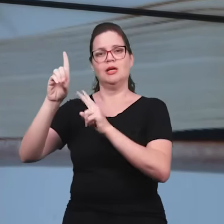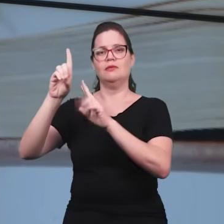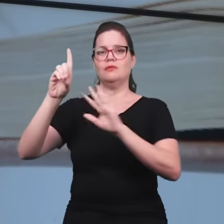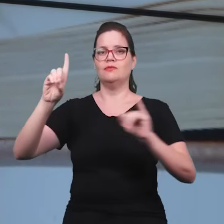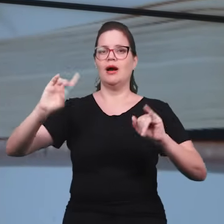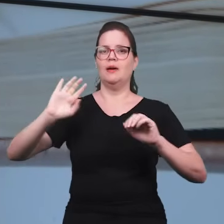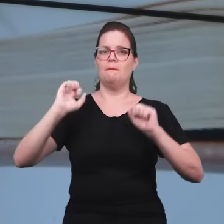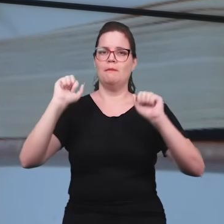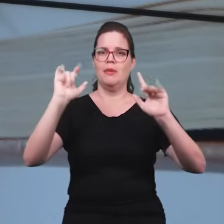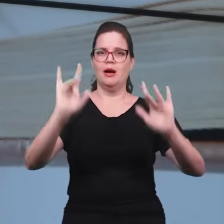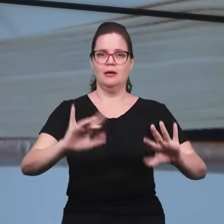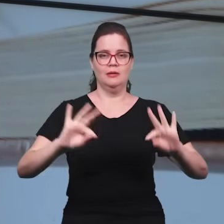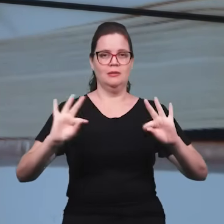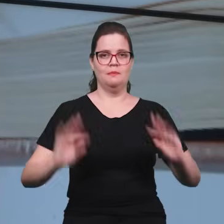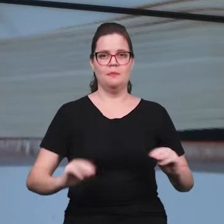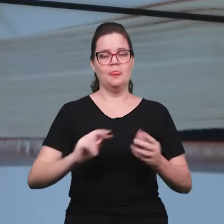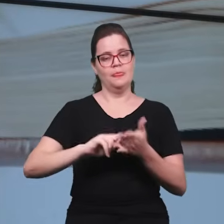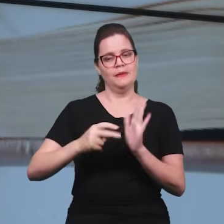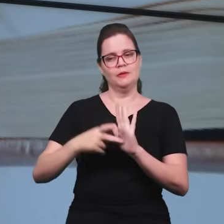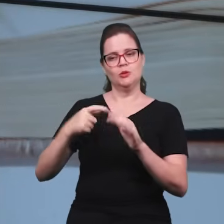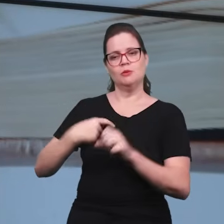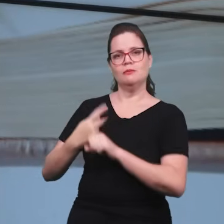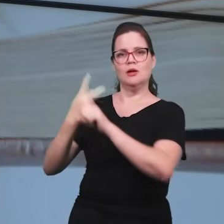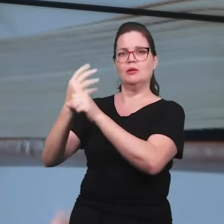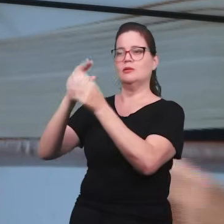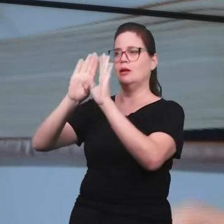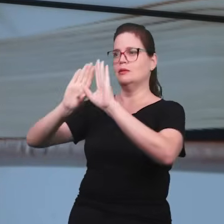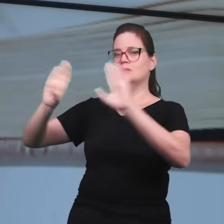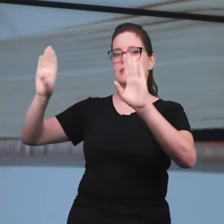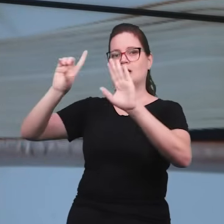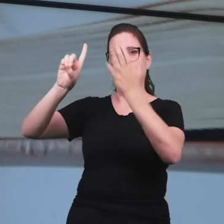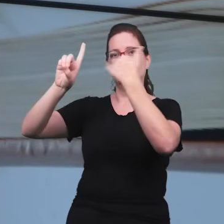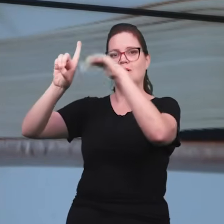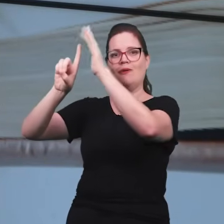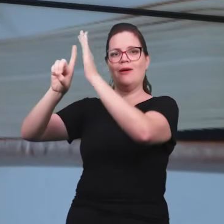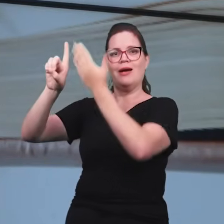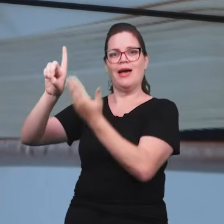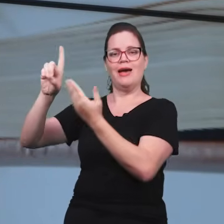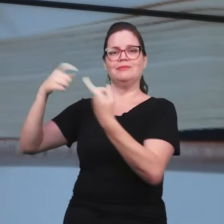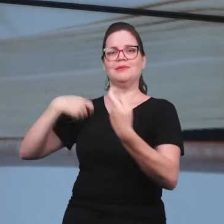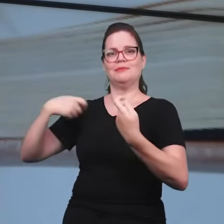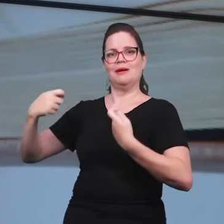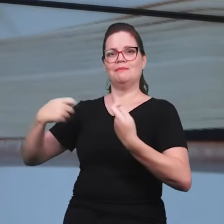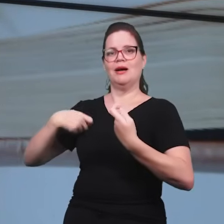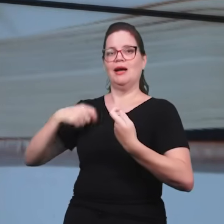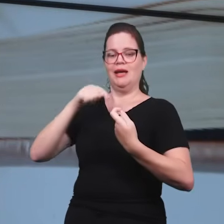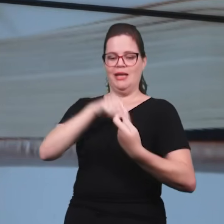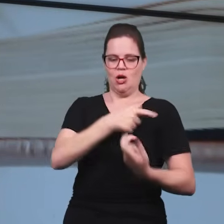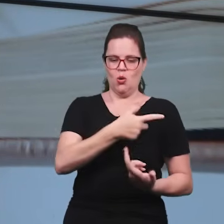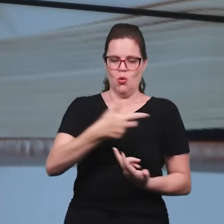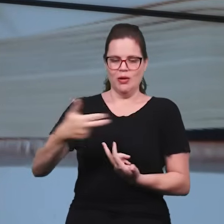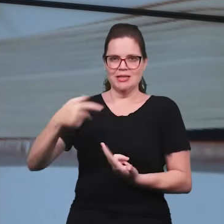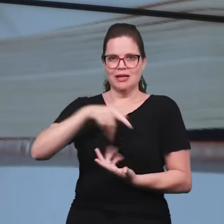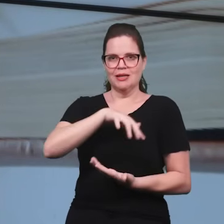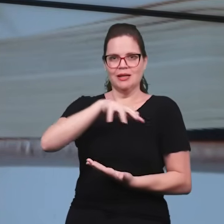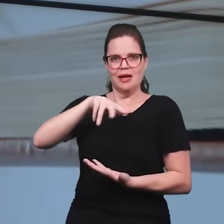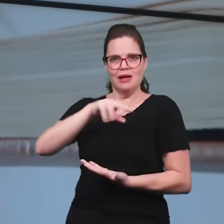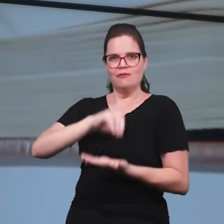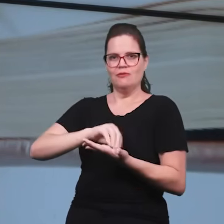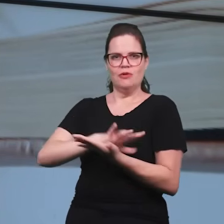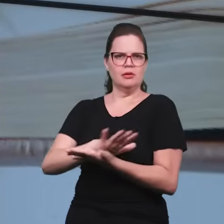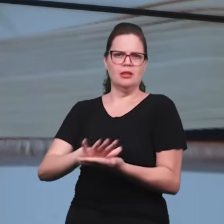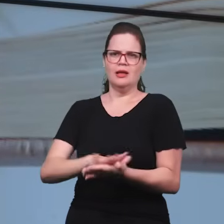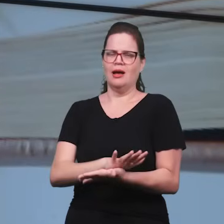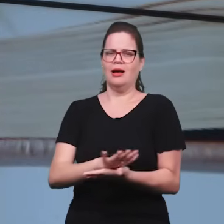estamos buscando o reino de Deus e a sua justiça, e todas as coisas, nada o Senhor nos deixará